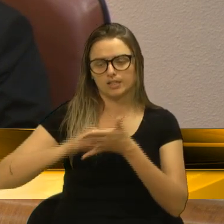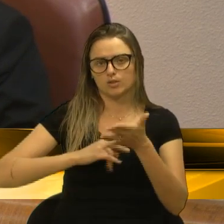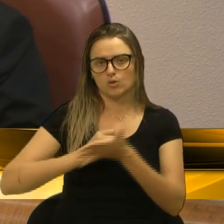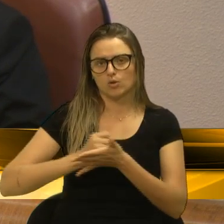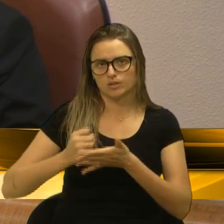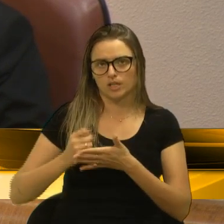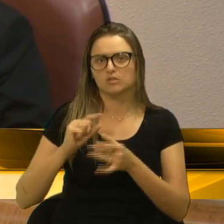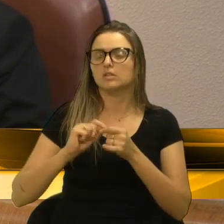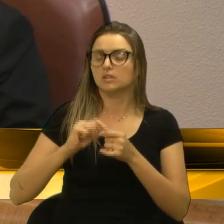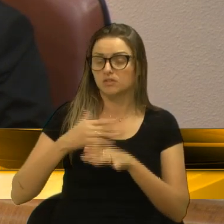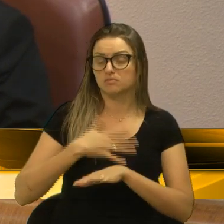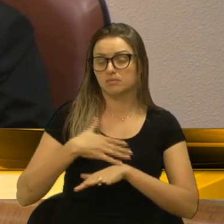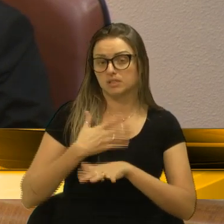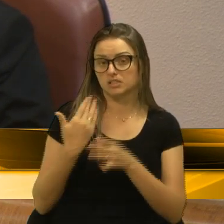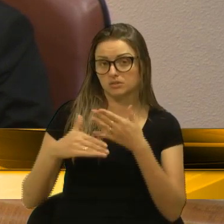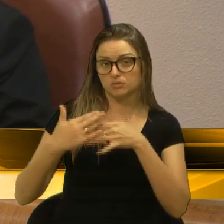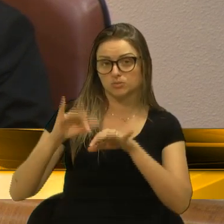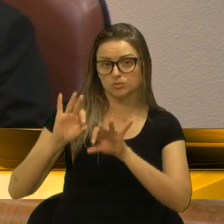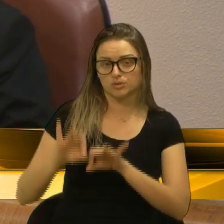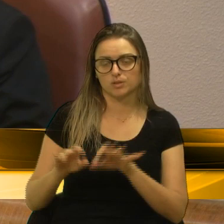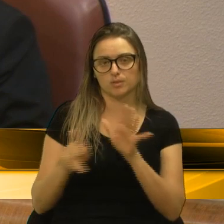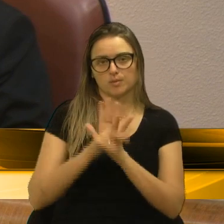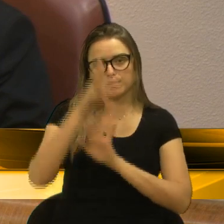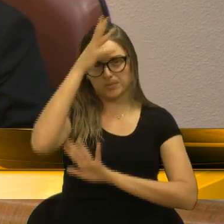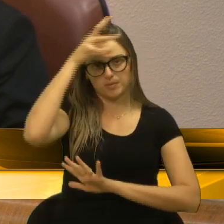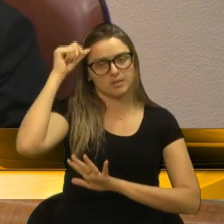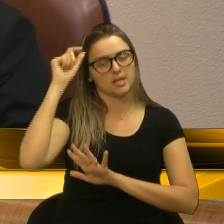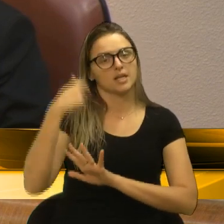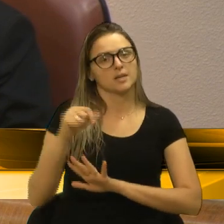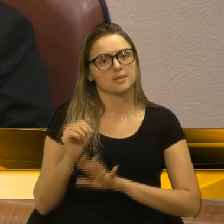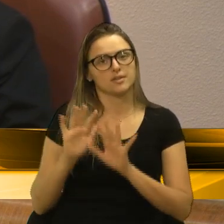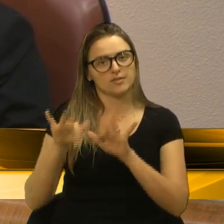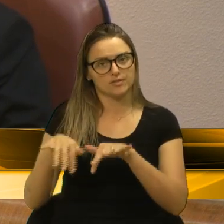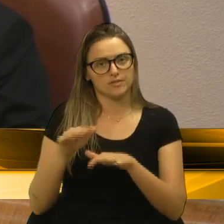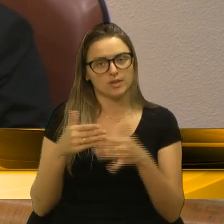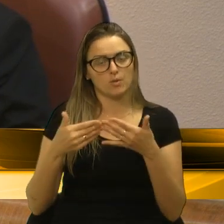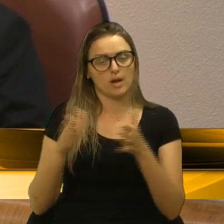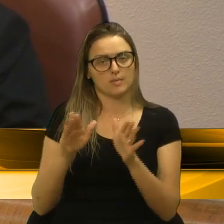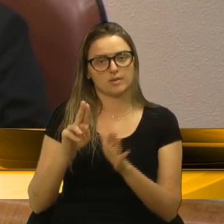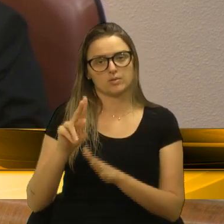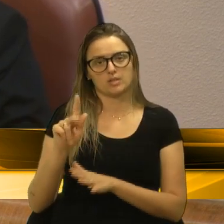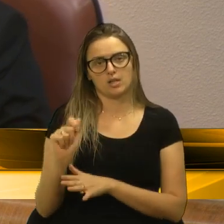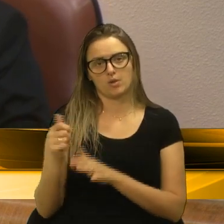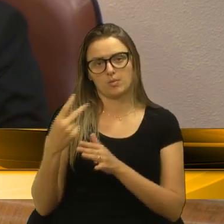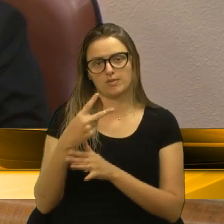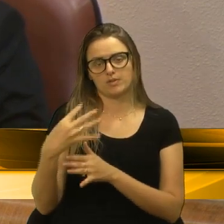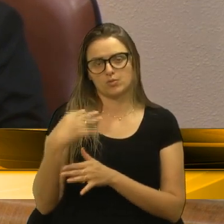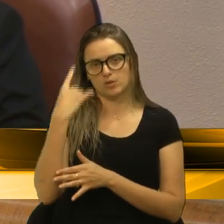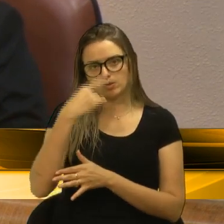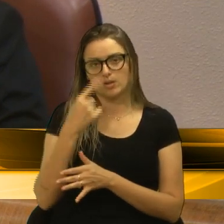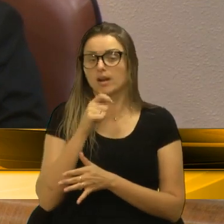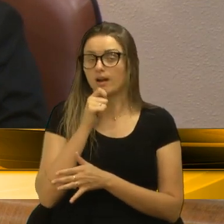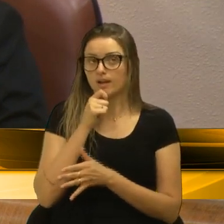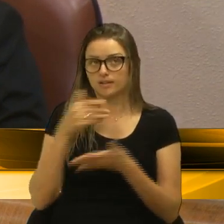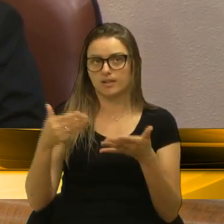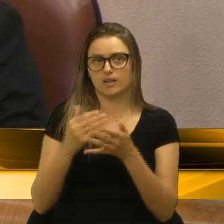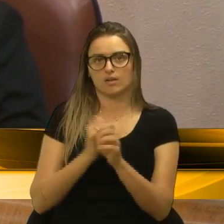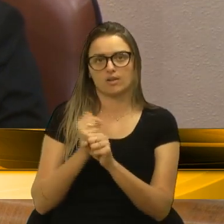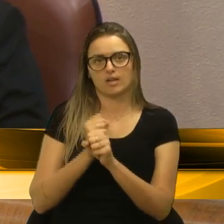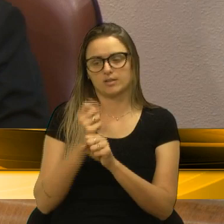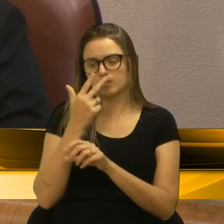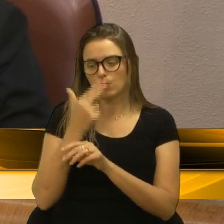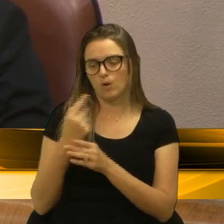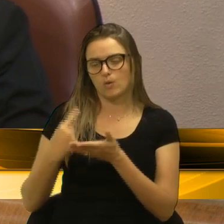forma satisfatória pelo município e deve culminar com a abertura da UPA 24 horas, ainda este ano, conforme